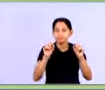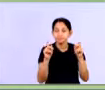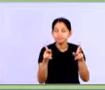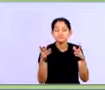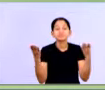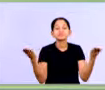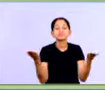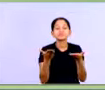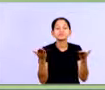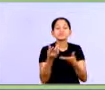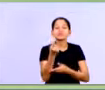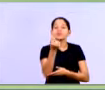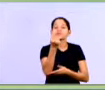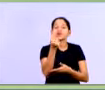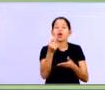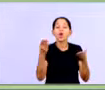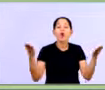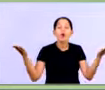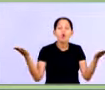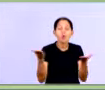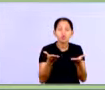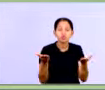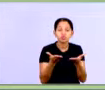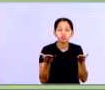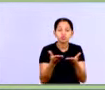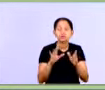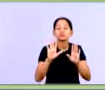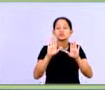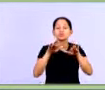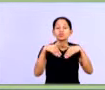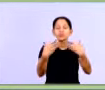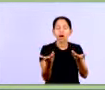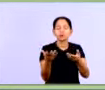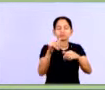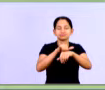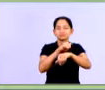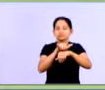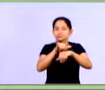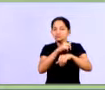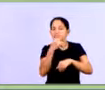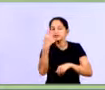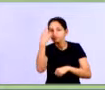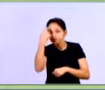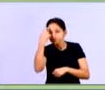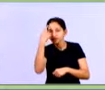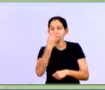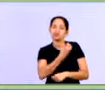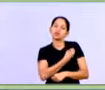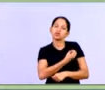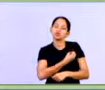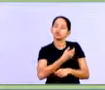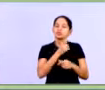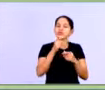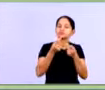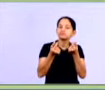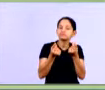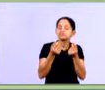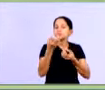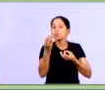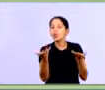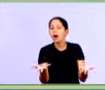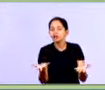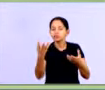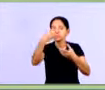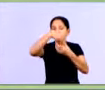Já o valor presente líquido, a técnica consiste em utilizar dados das entradas de caixa, ou